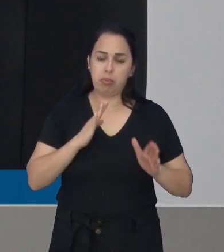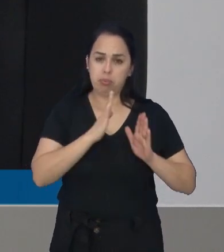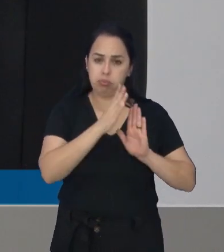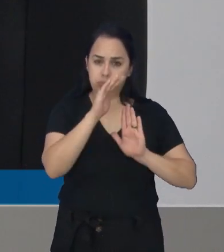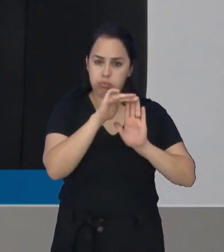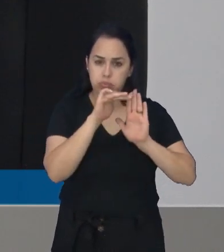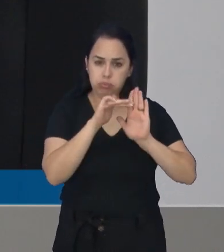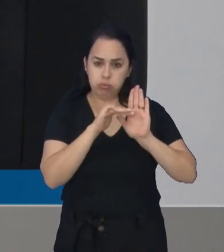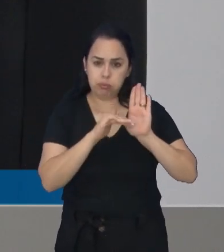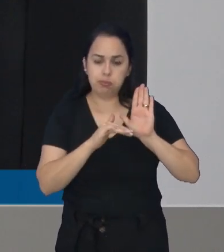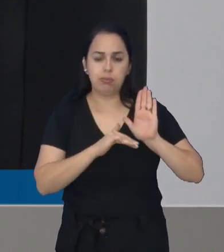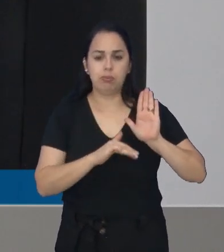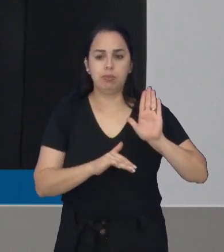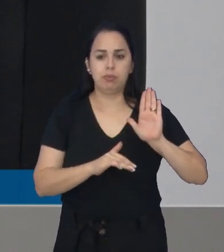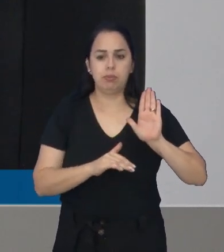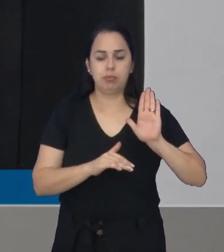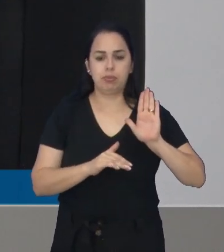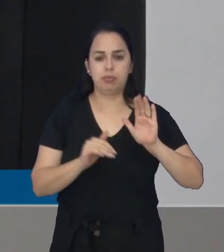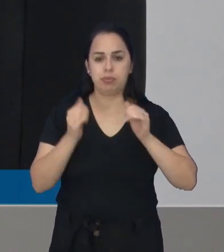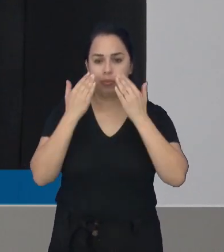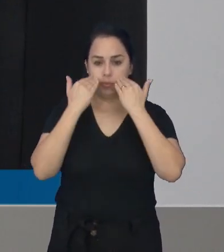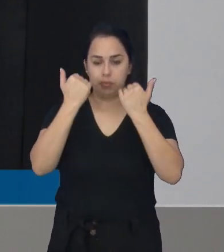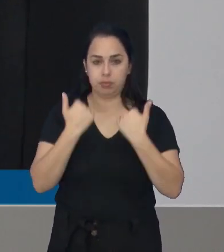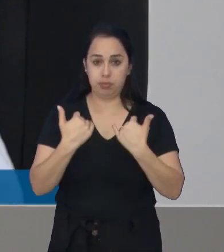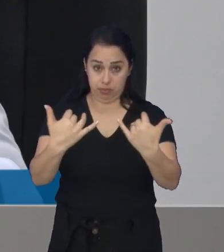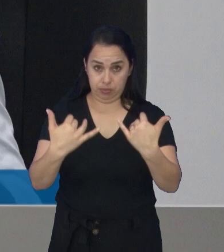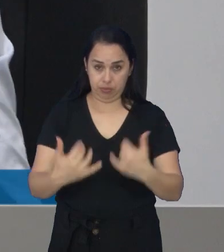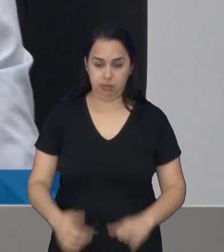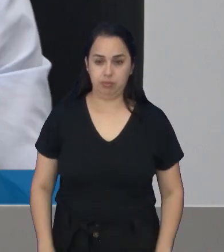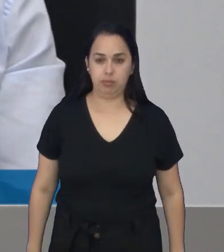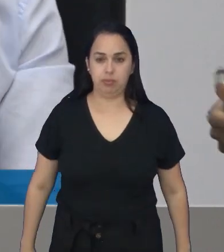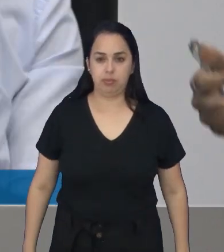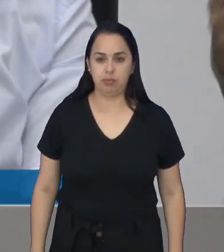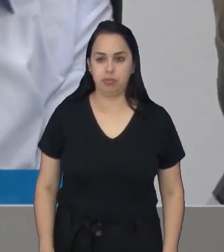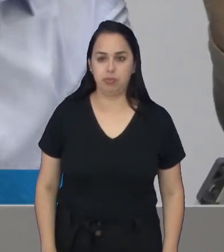nossa audiência por favor